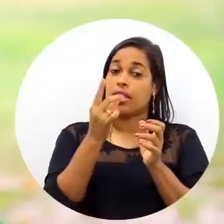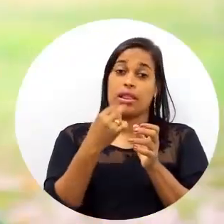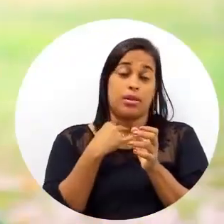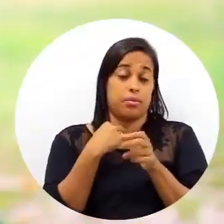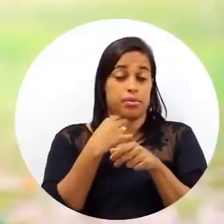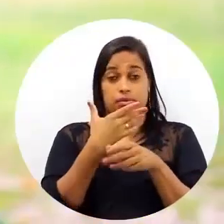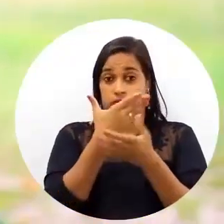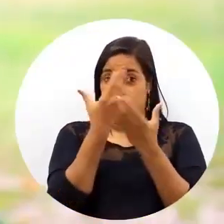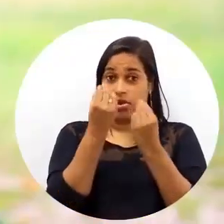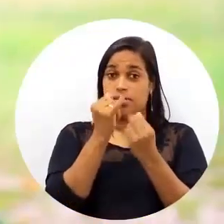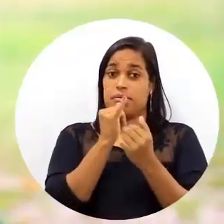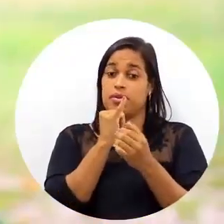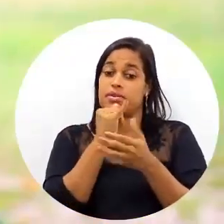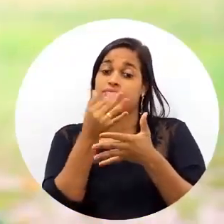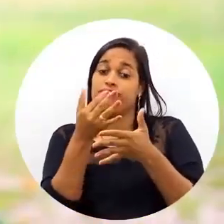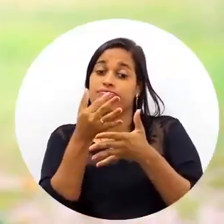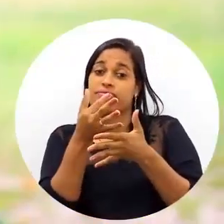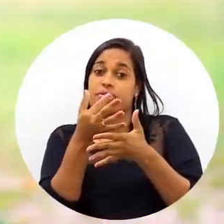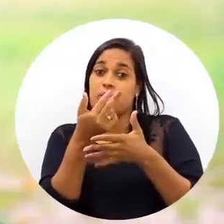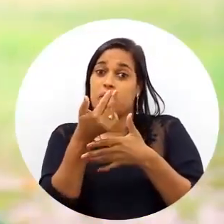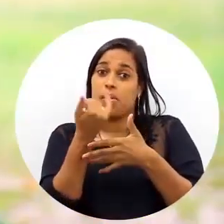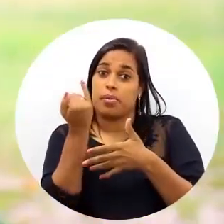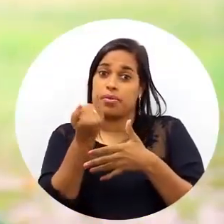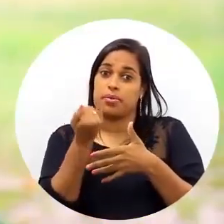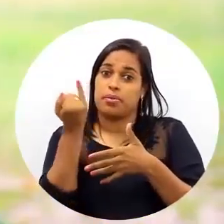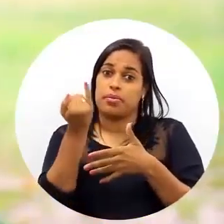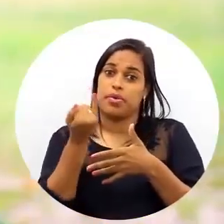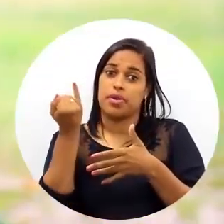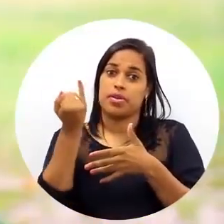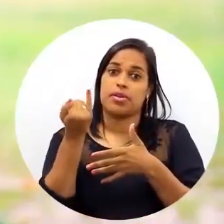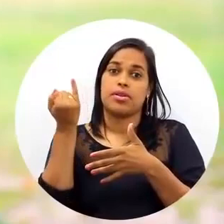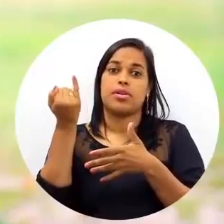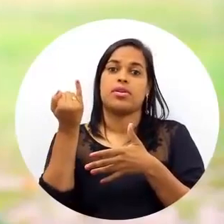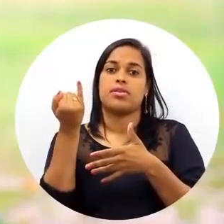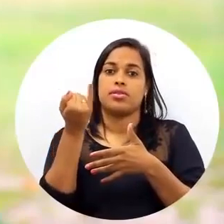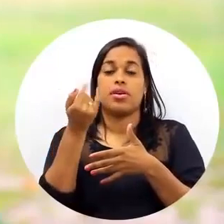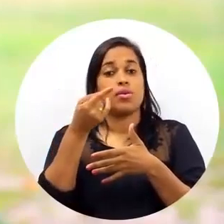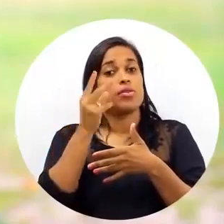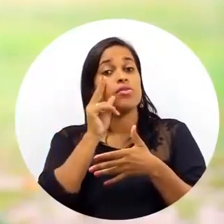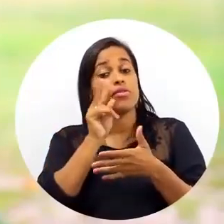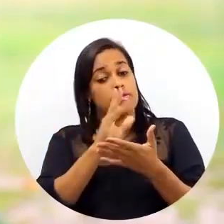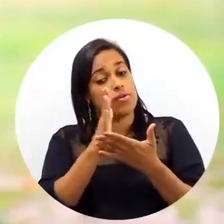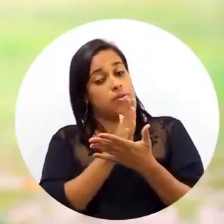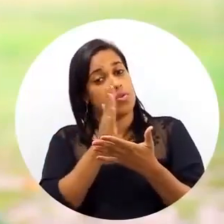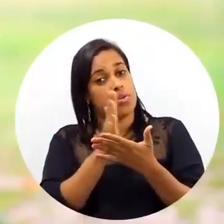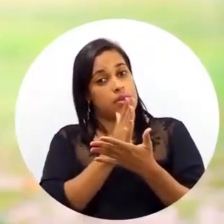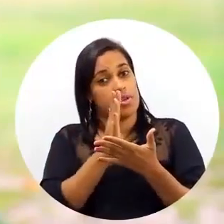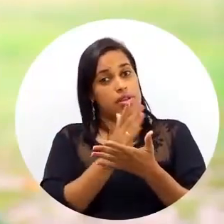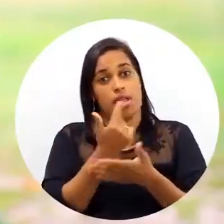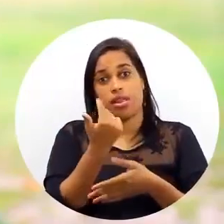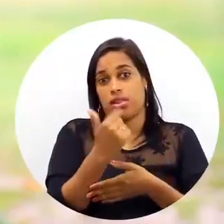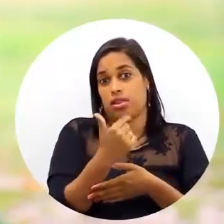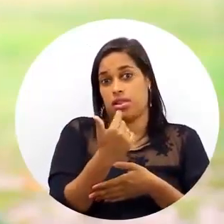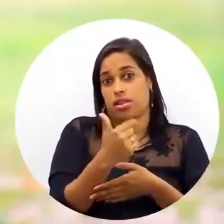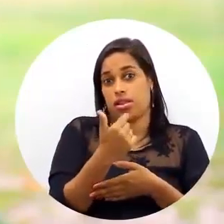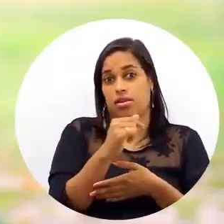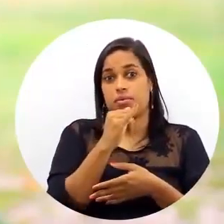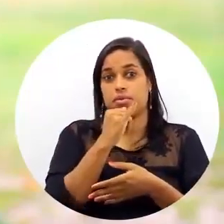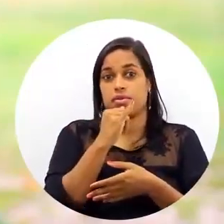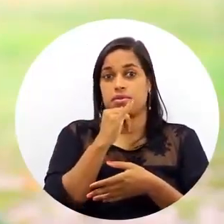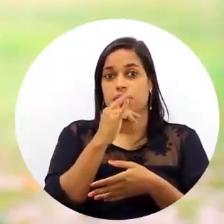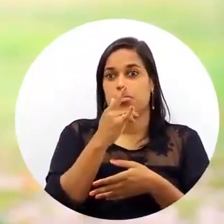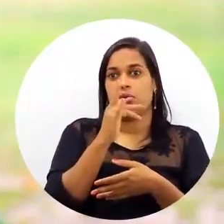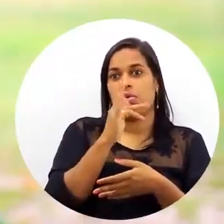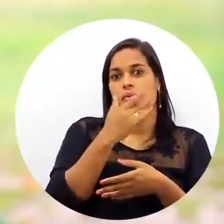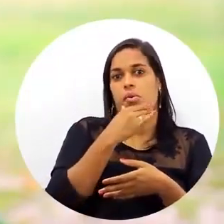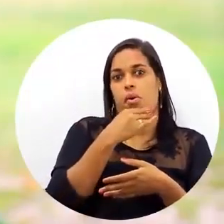Bem, mas não podemos esquecer de um grande detalhe, o homem médio. Como a gente viu no nosso caderno,